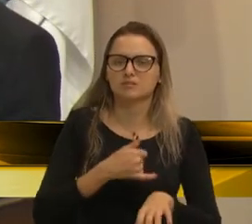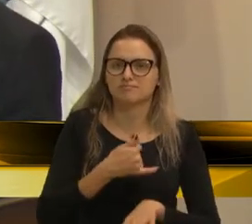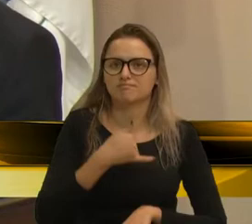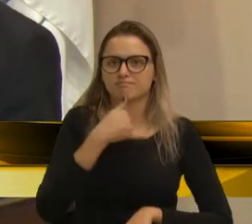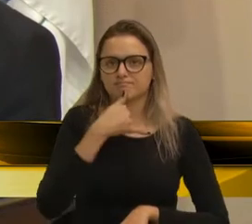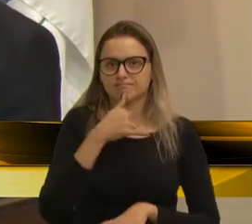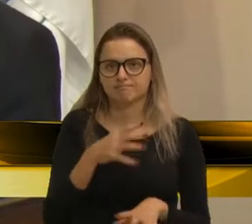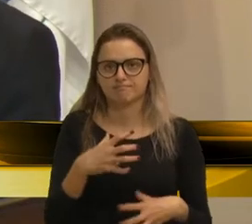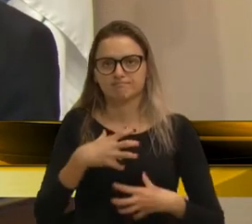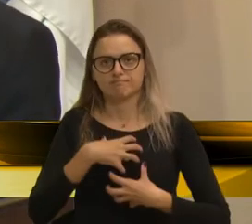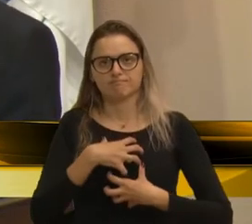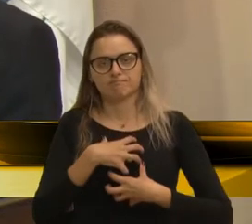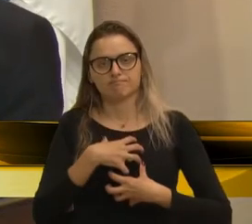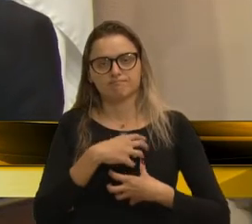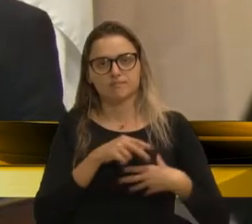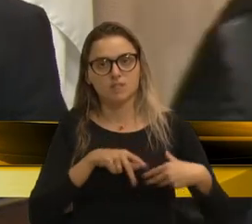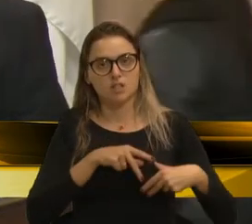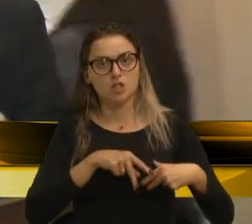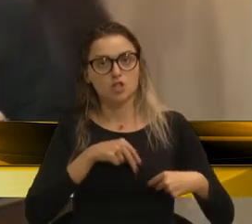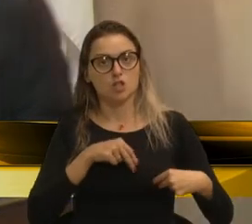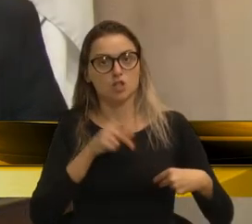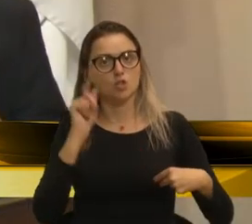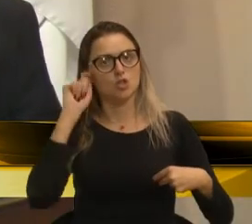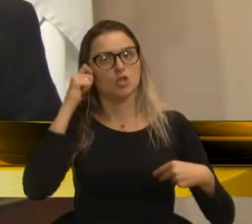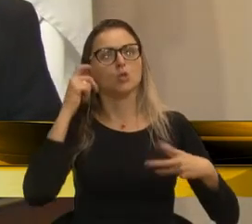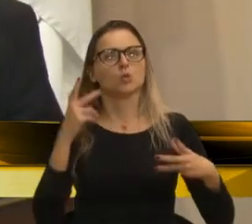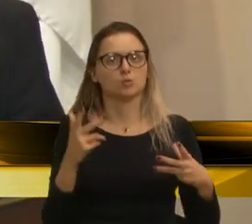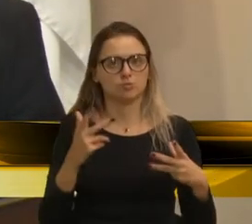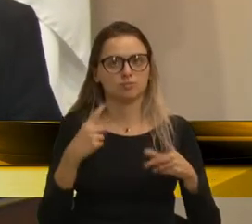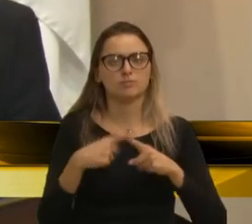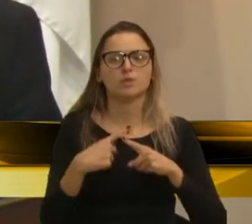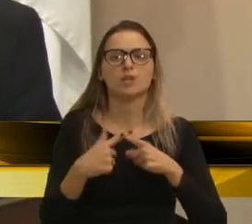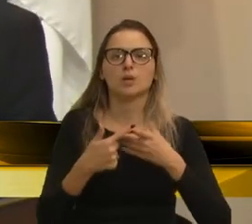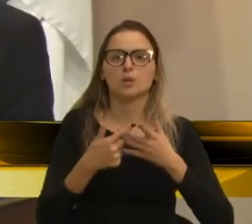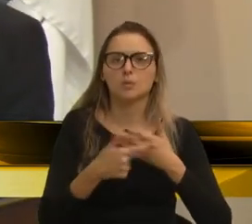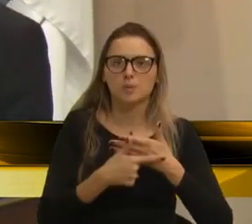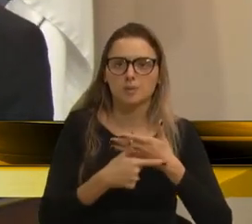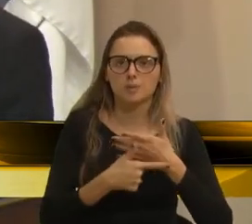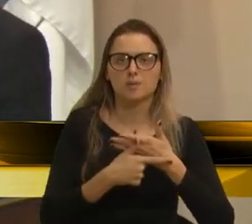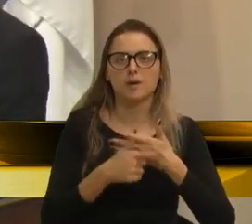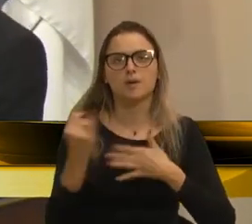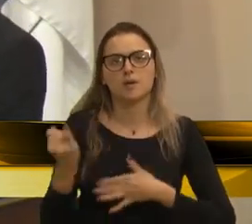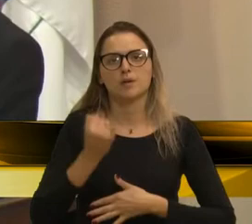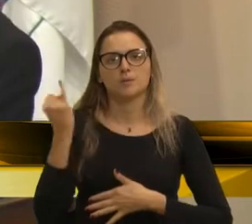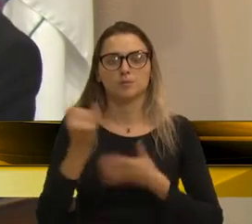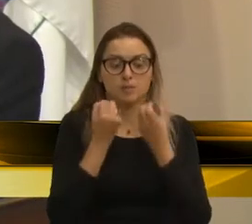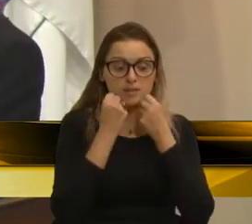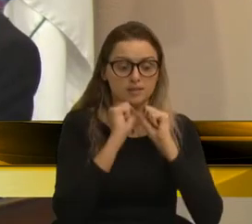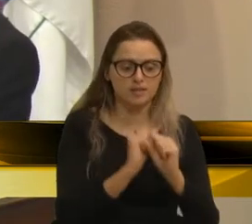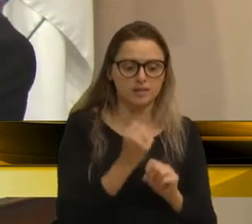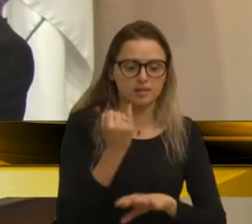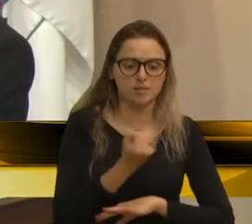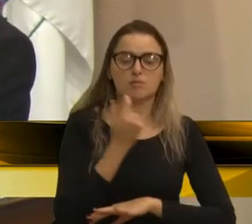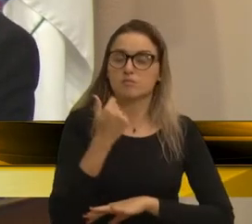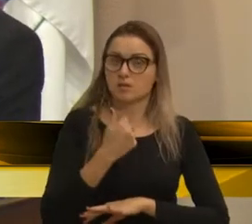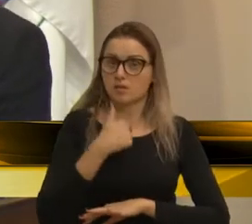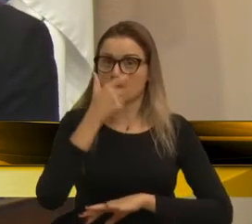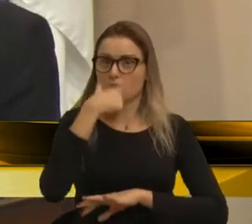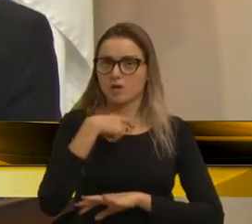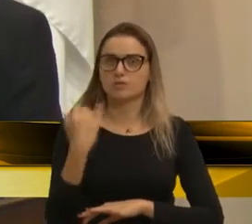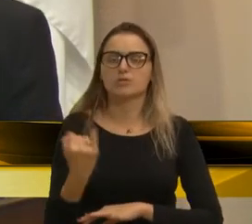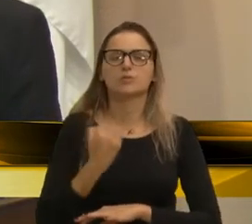luto, repito, de que uma função tão importante como a direção-geral de uma secretaria que eu julgo tão